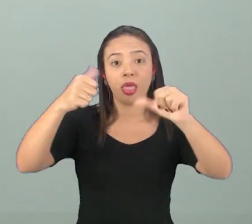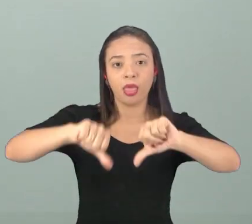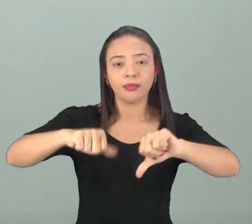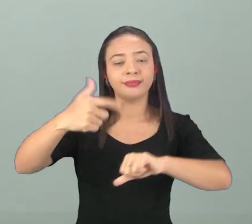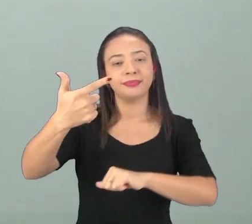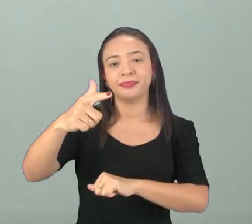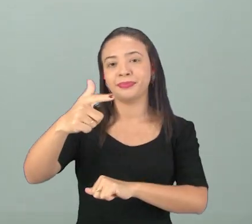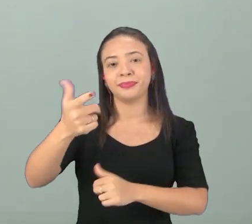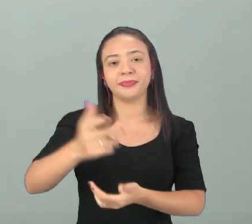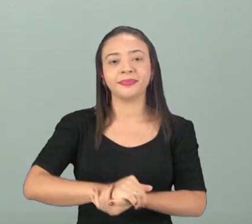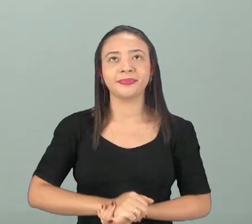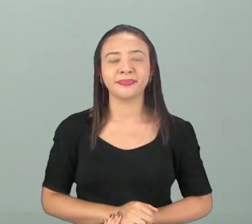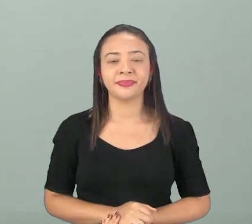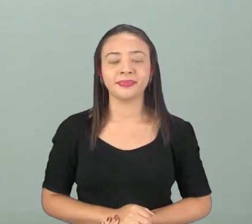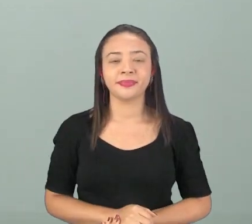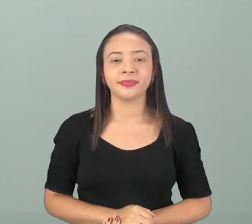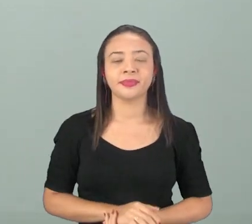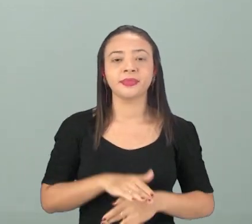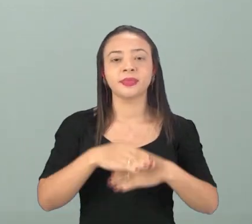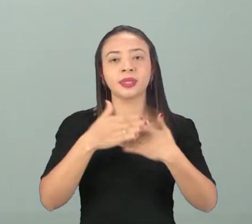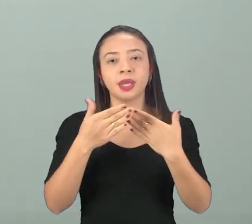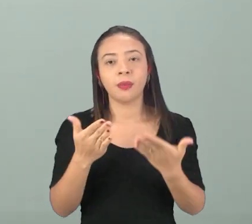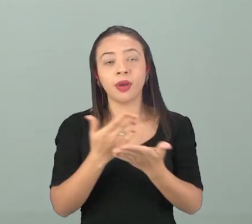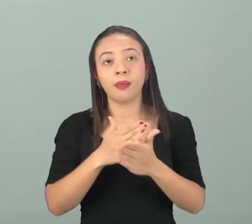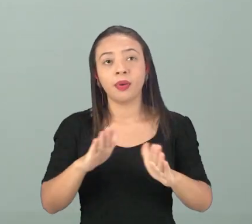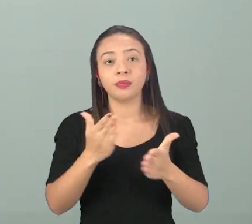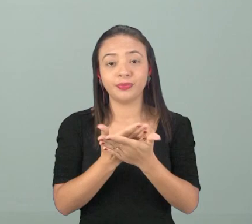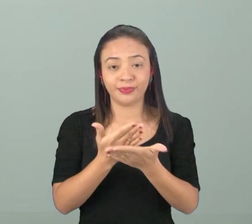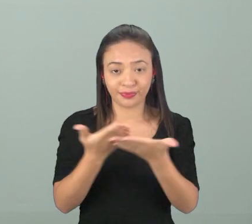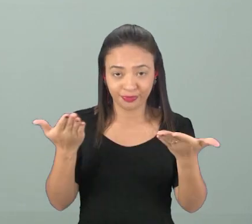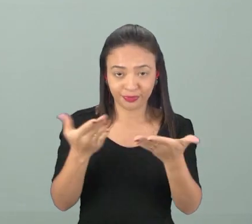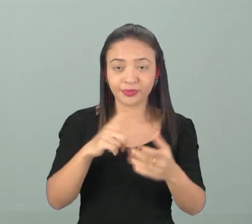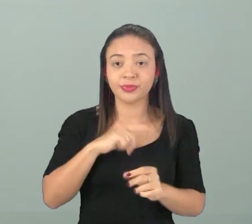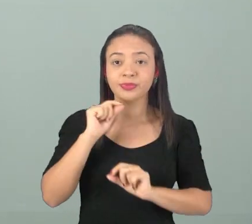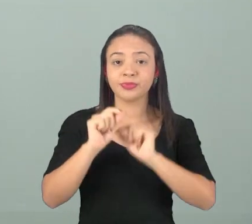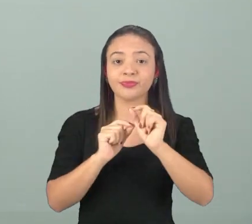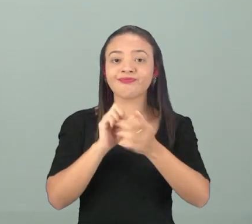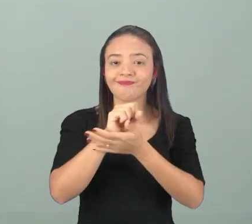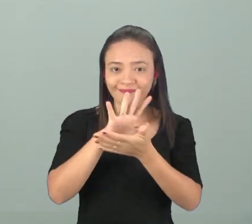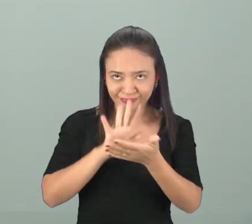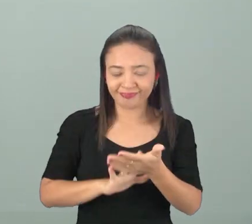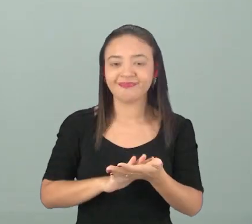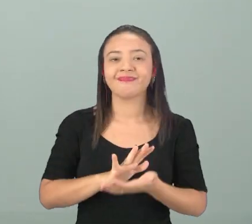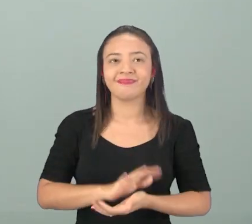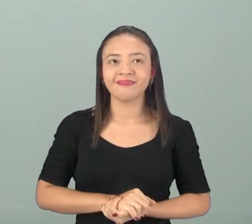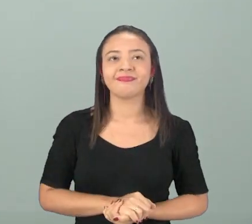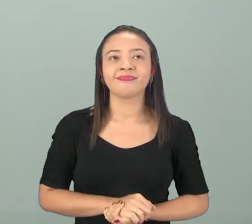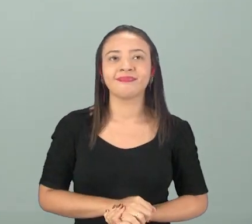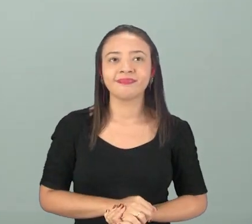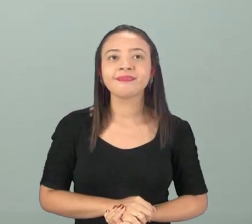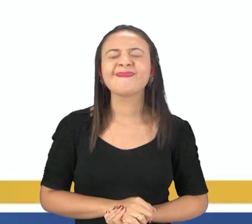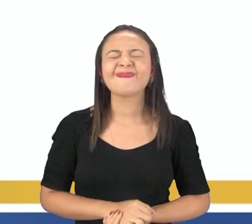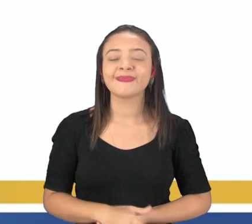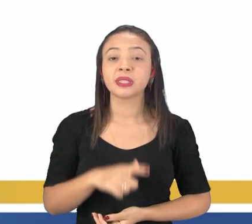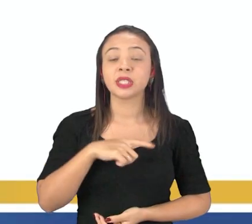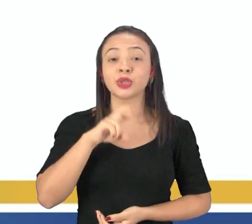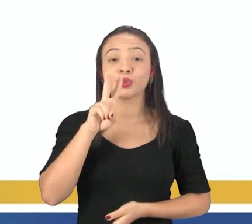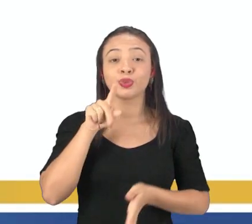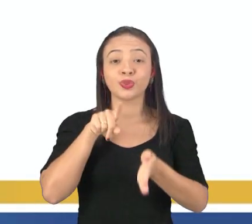corpo e não prejuízos, como alguns podem pensar, né? E aí, para a gente finalizar nossa aula de hoje, a gente tem o